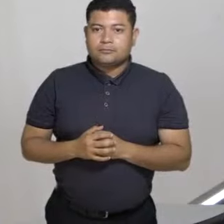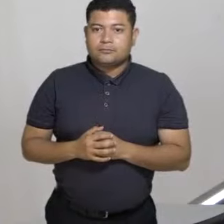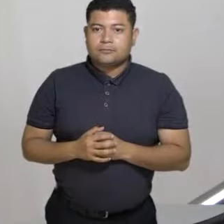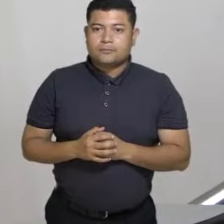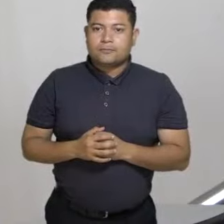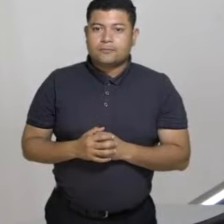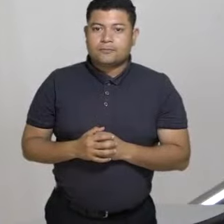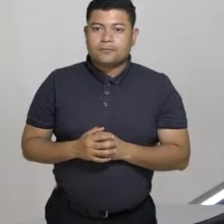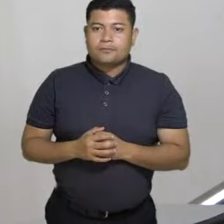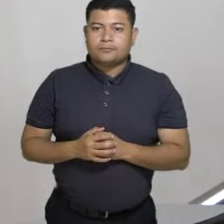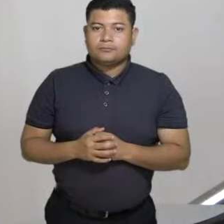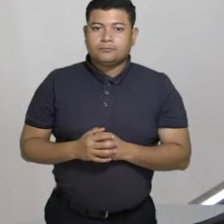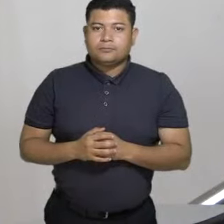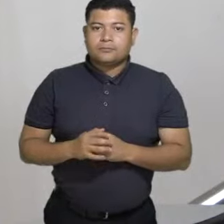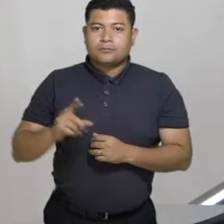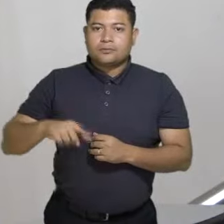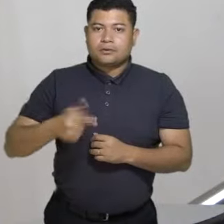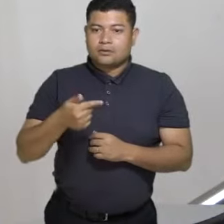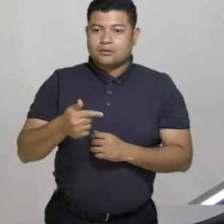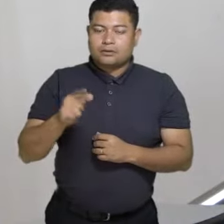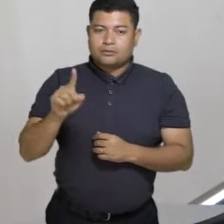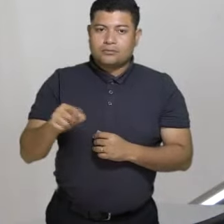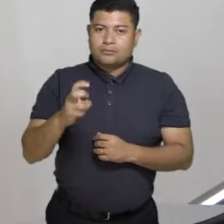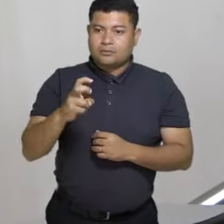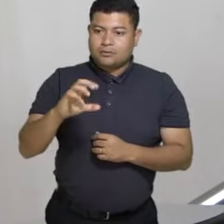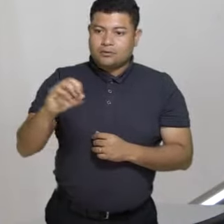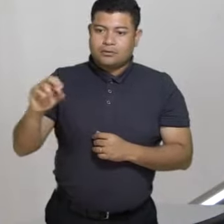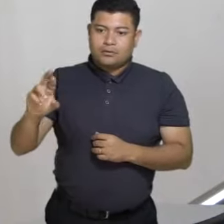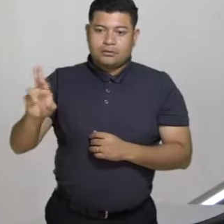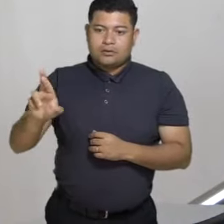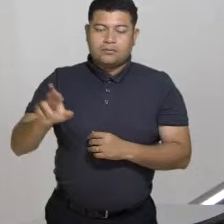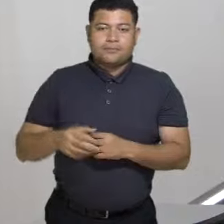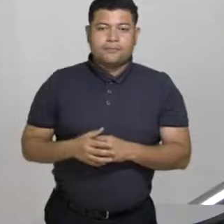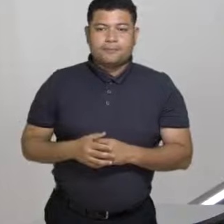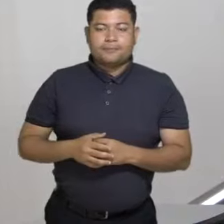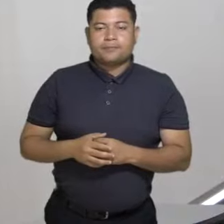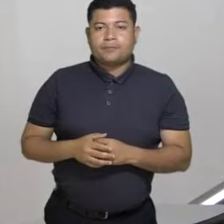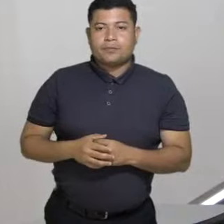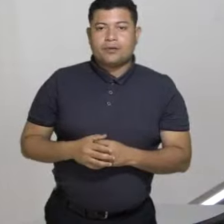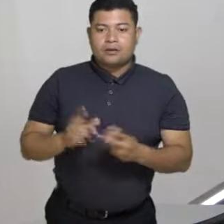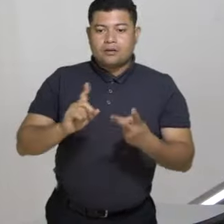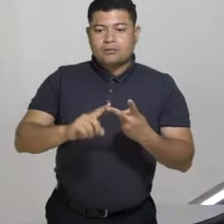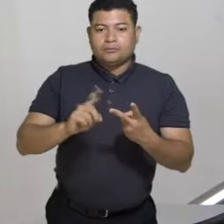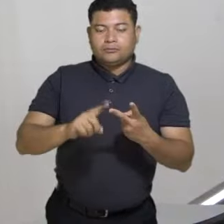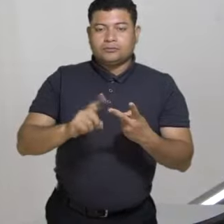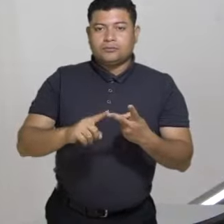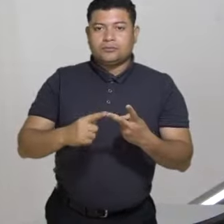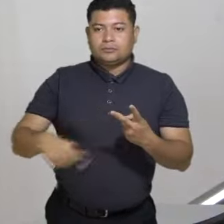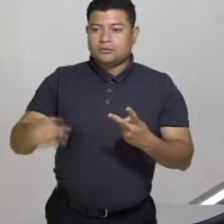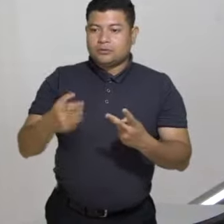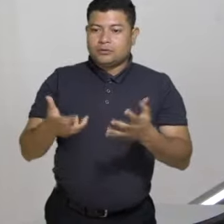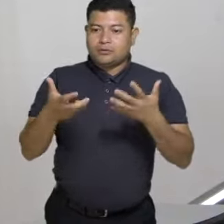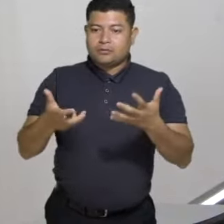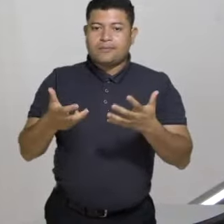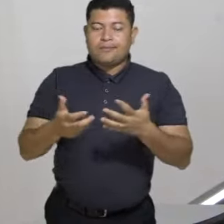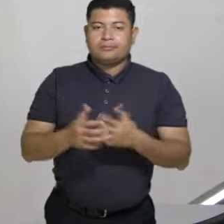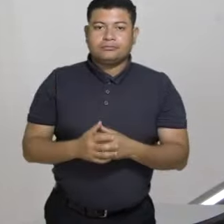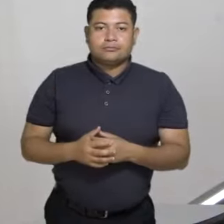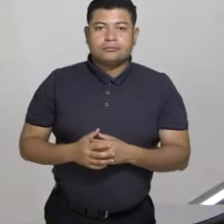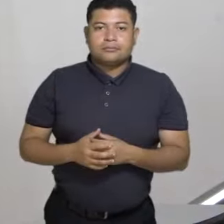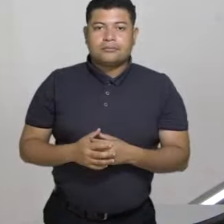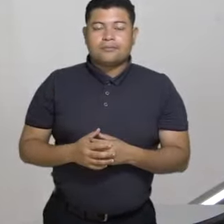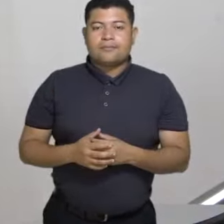que é 7.500. E a segunda medida que nós tratamos é com